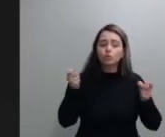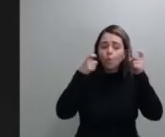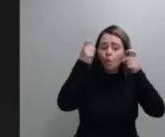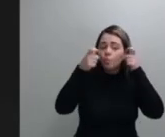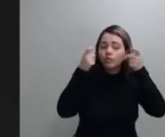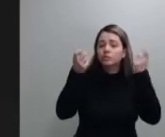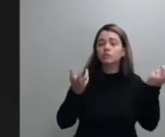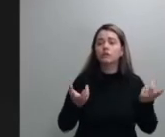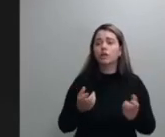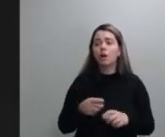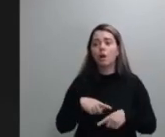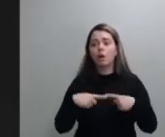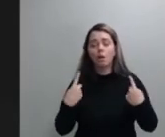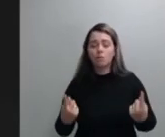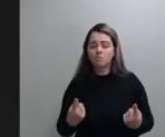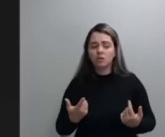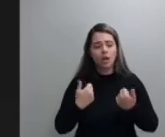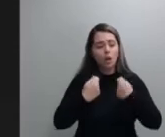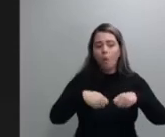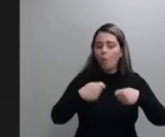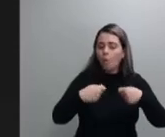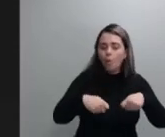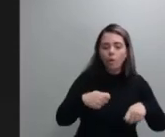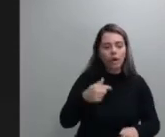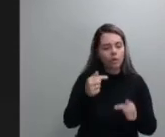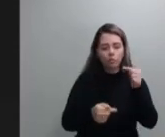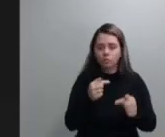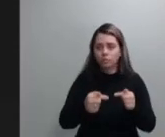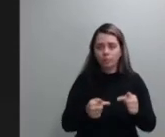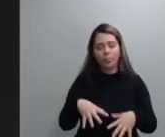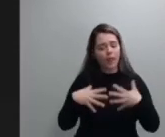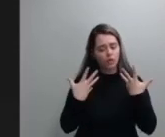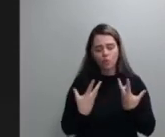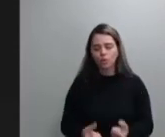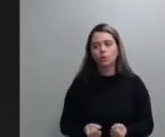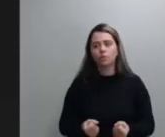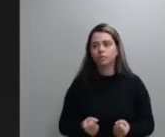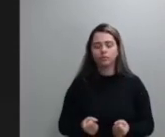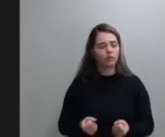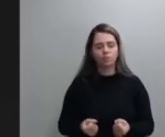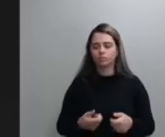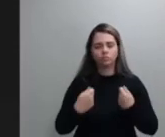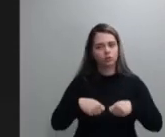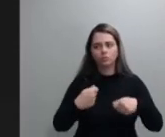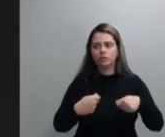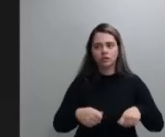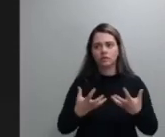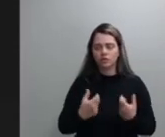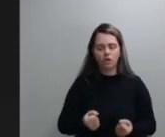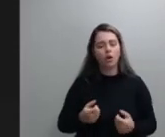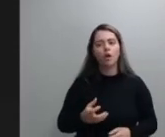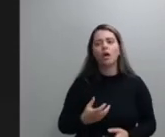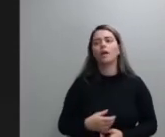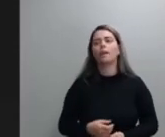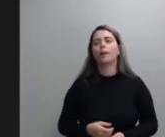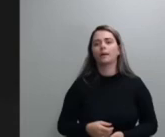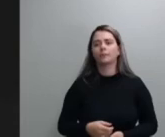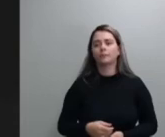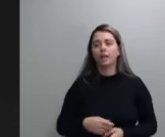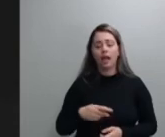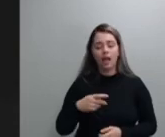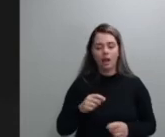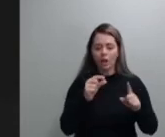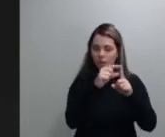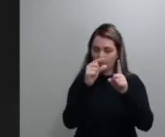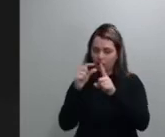quero arengar não há necessidade vamos ministro Napoleão não há necessidade vamos no caso a palavra continua